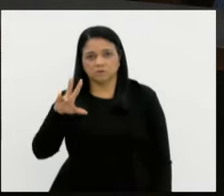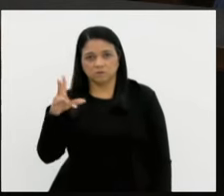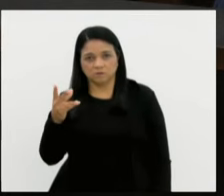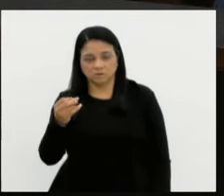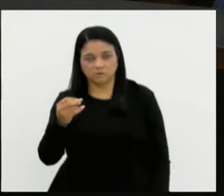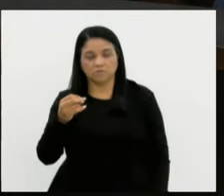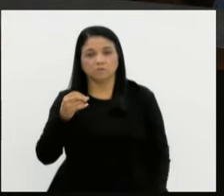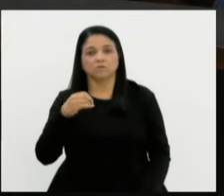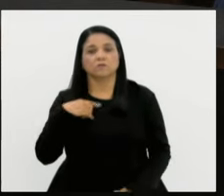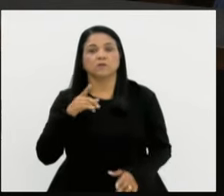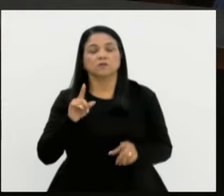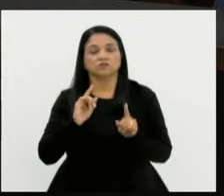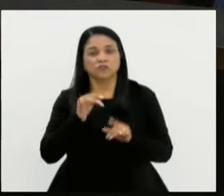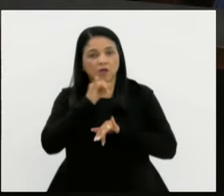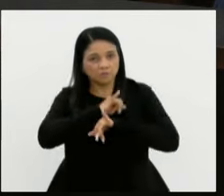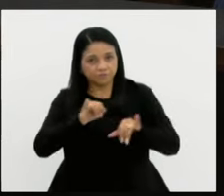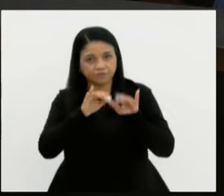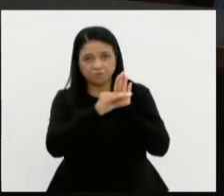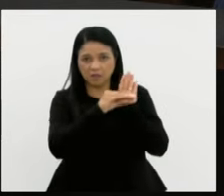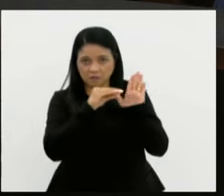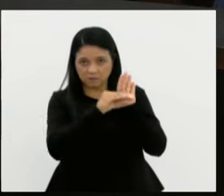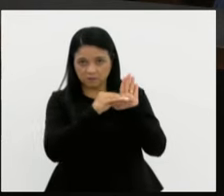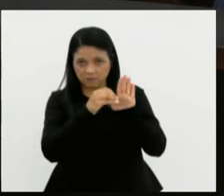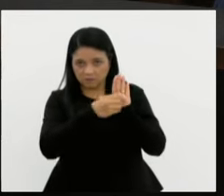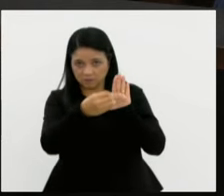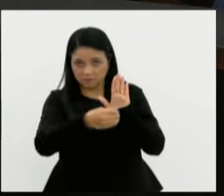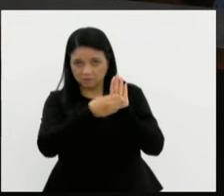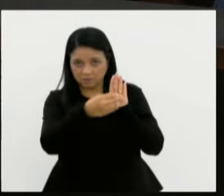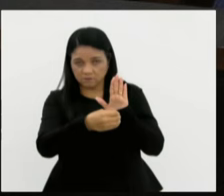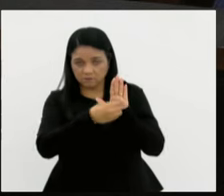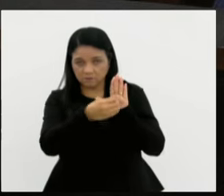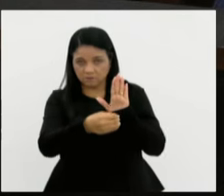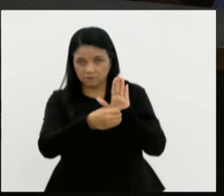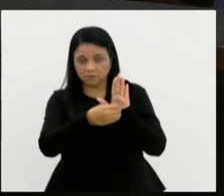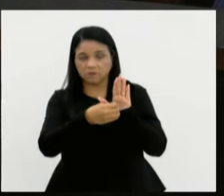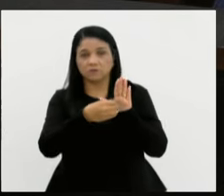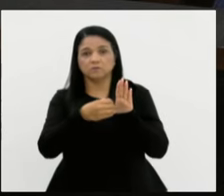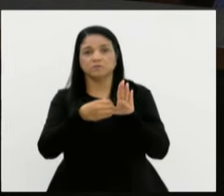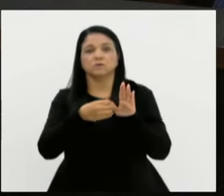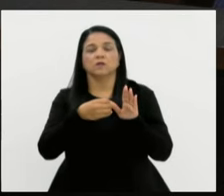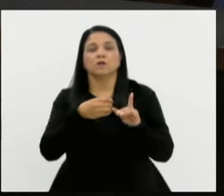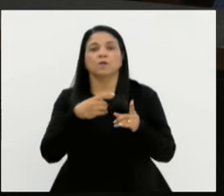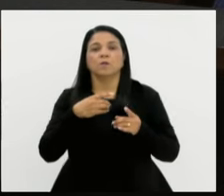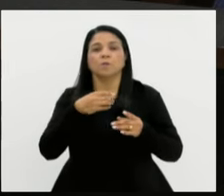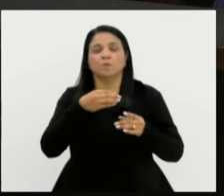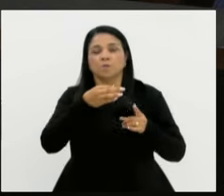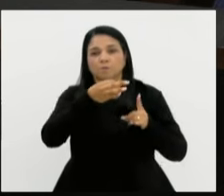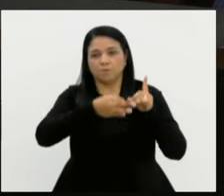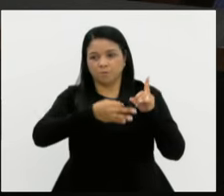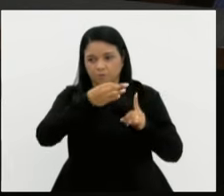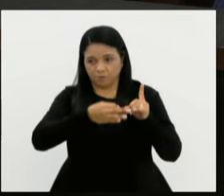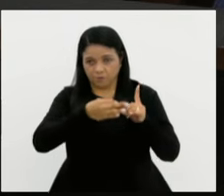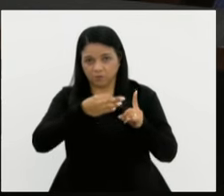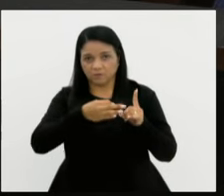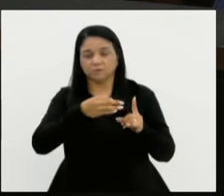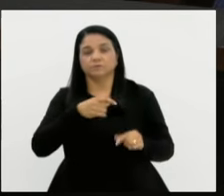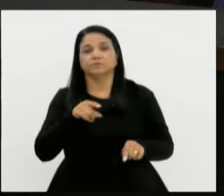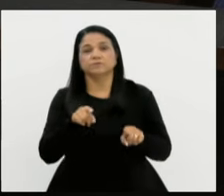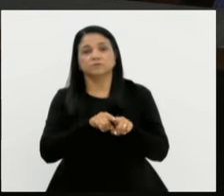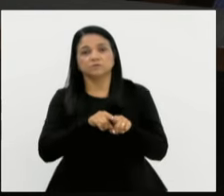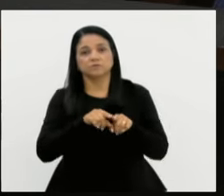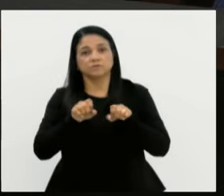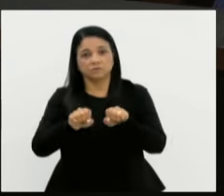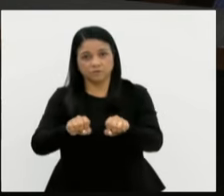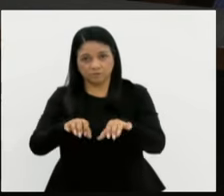os eruditos pareceres da douta Procuradoria Legislativa deste Augusto